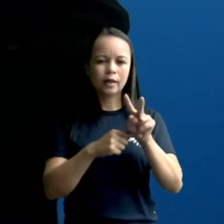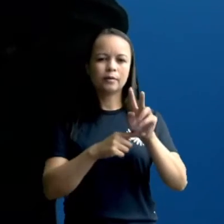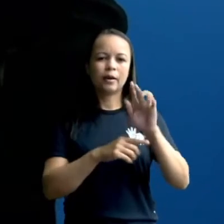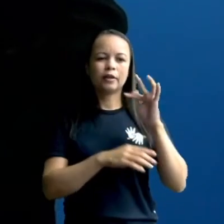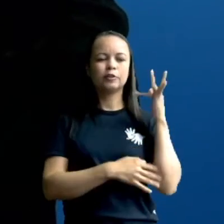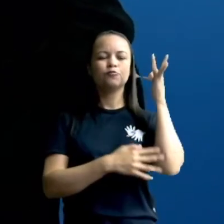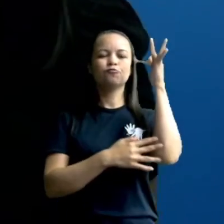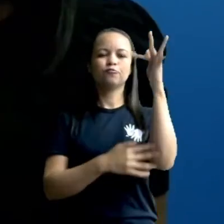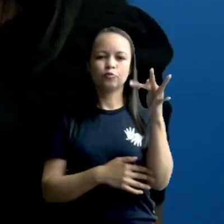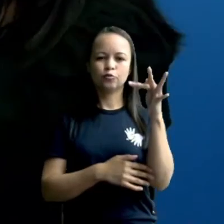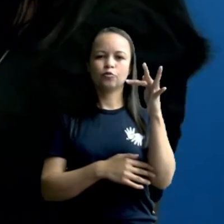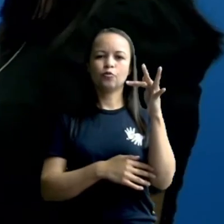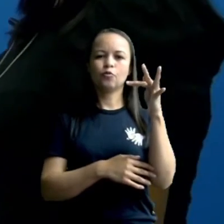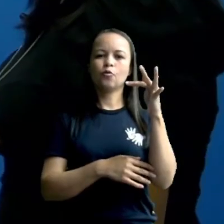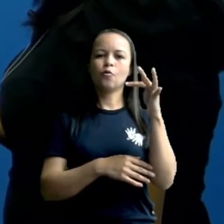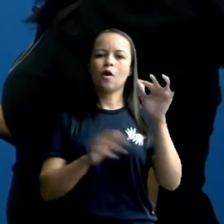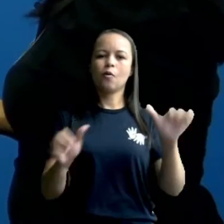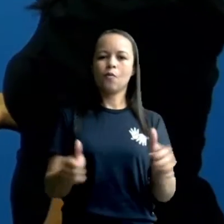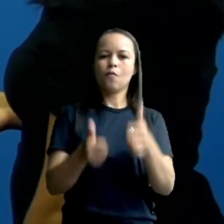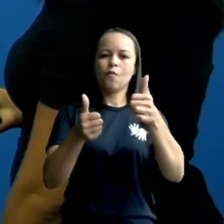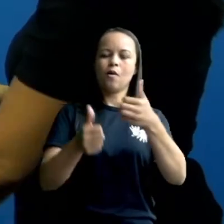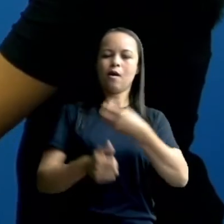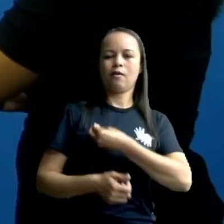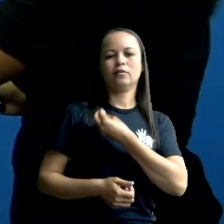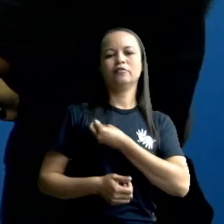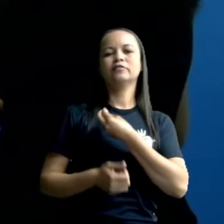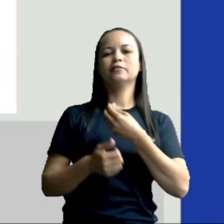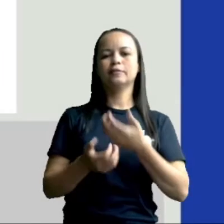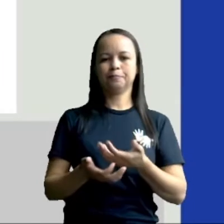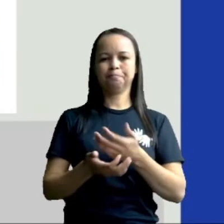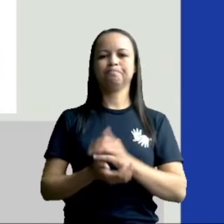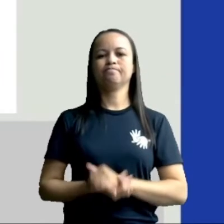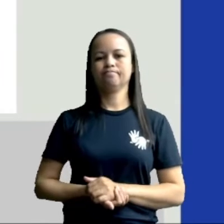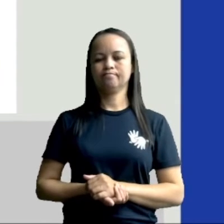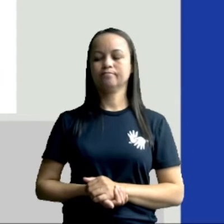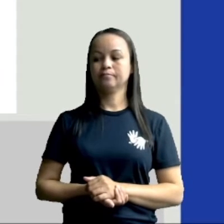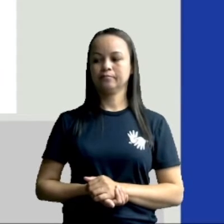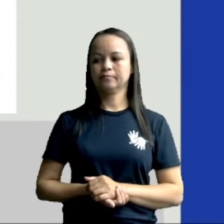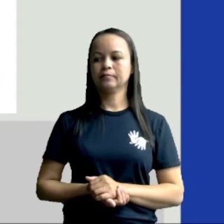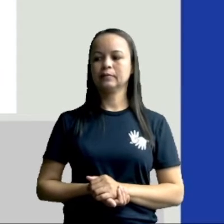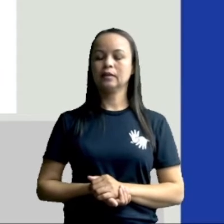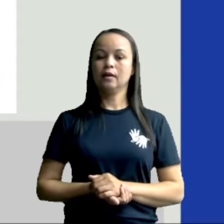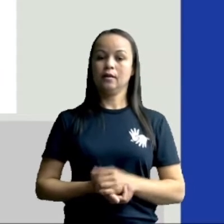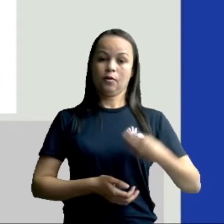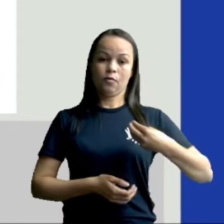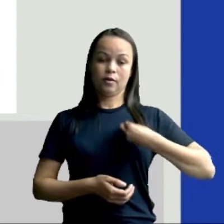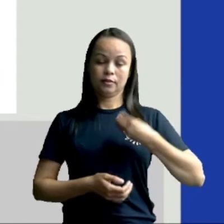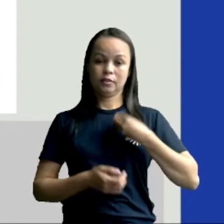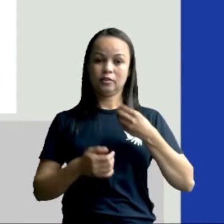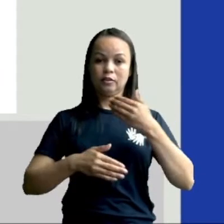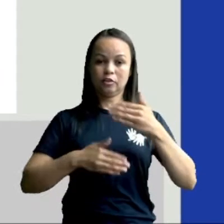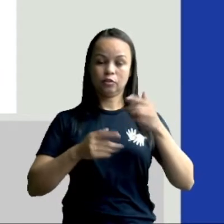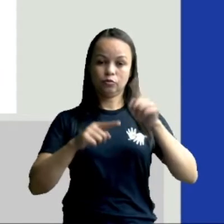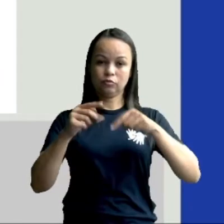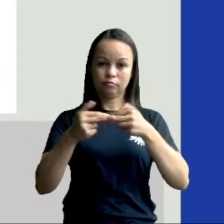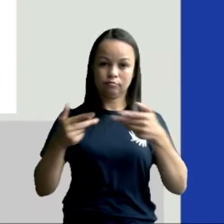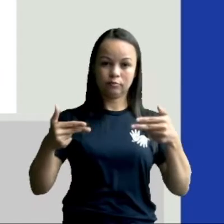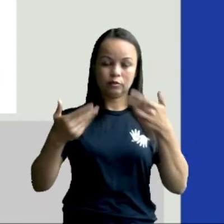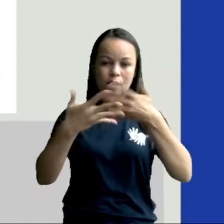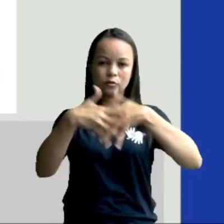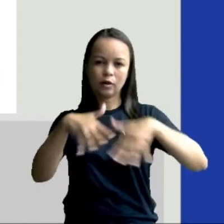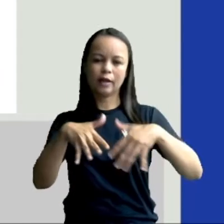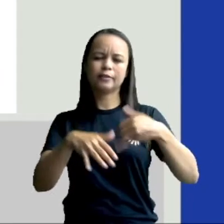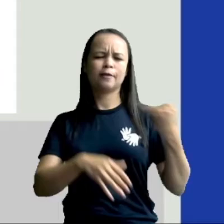amanhã. Certo? Vamos lá. A existência dos recursos naturais é essencial para a